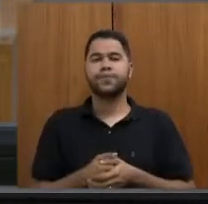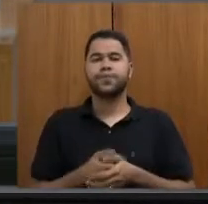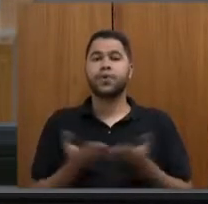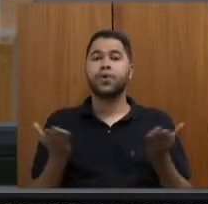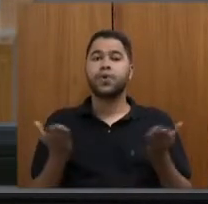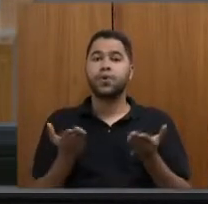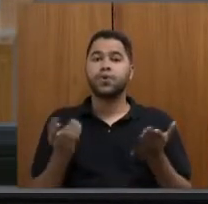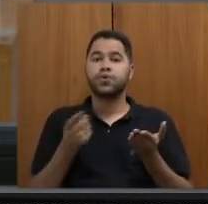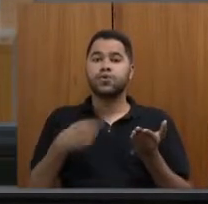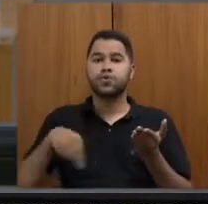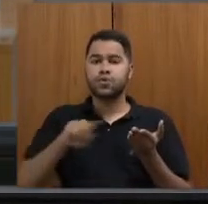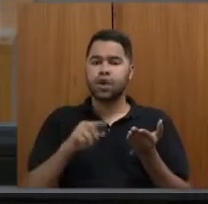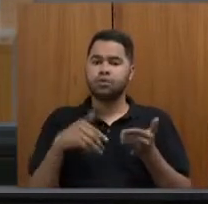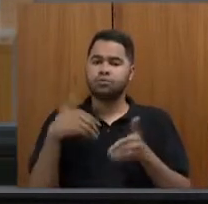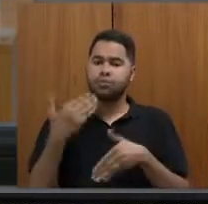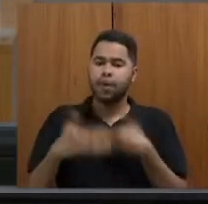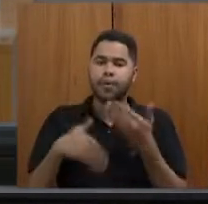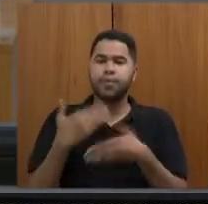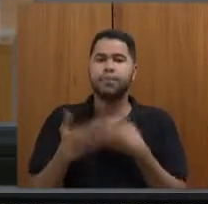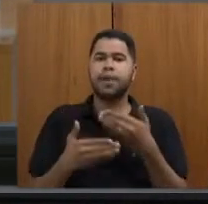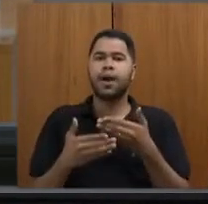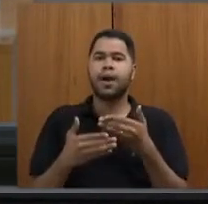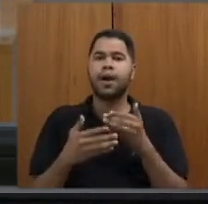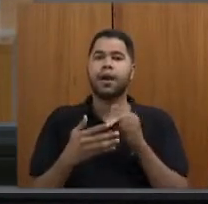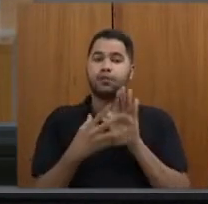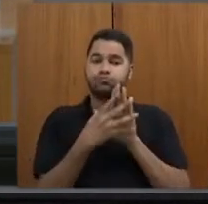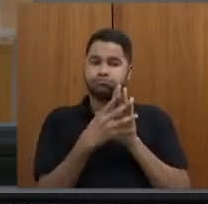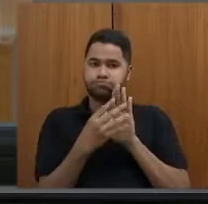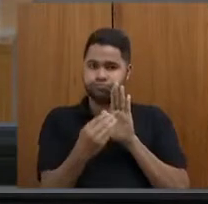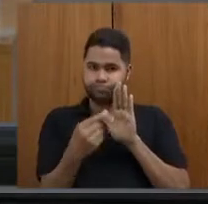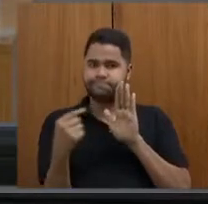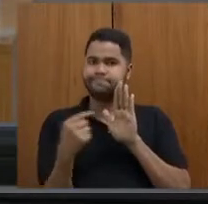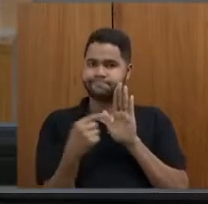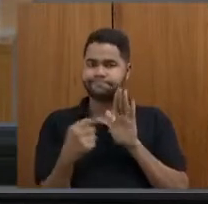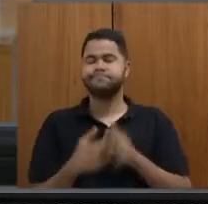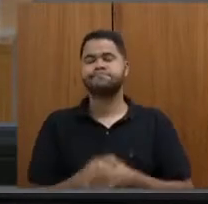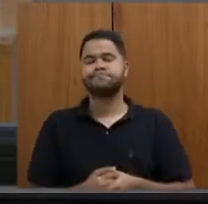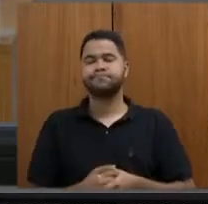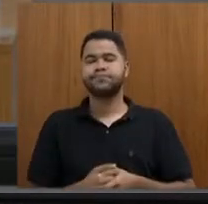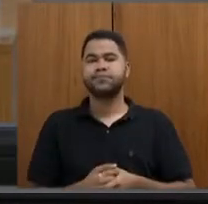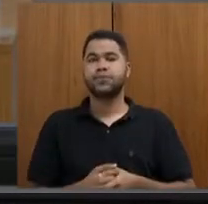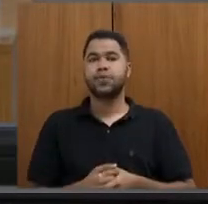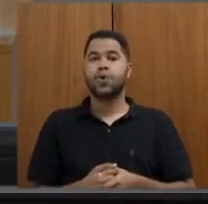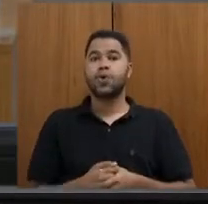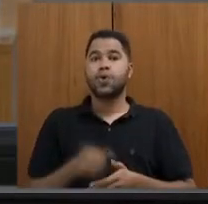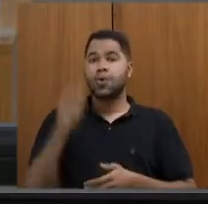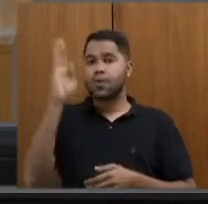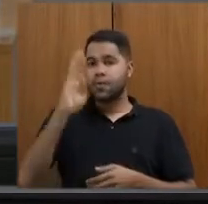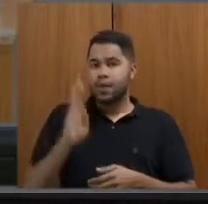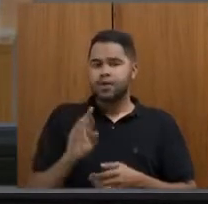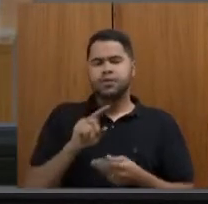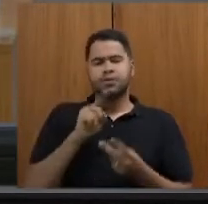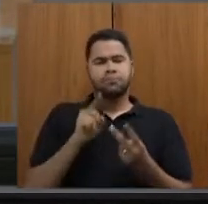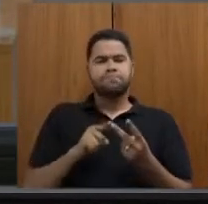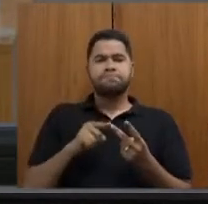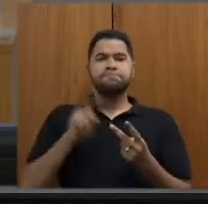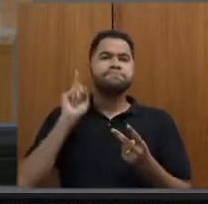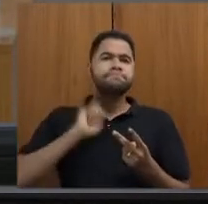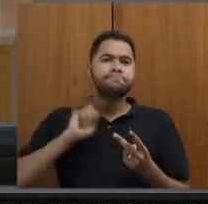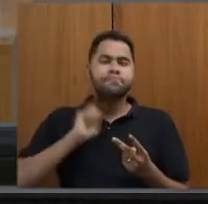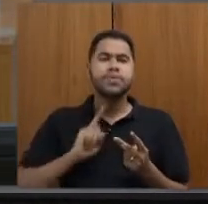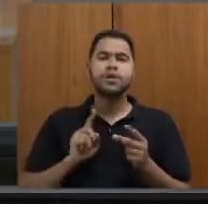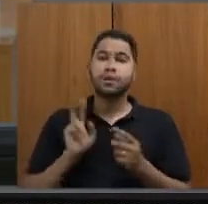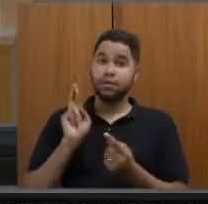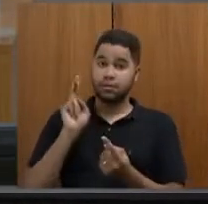nós estamos fortalecendo muito essa modalidade. E o Brasil, e Minas é uma referência